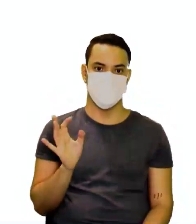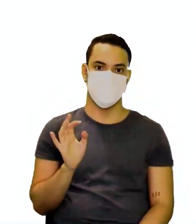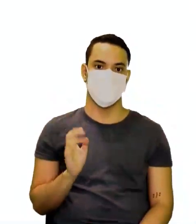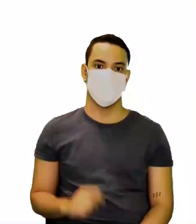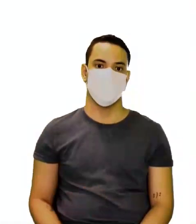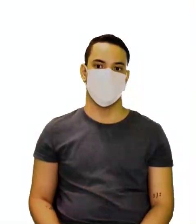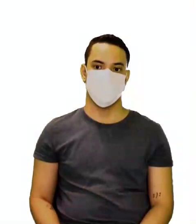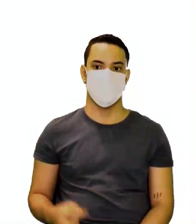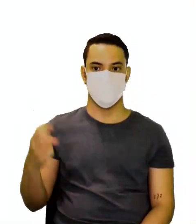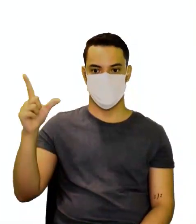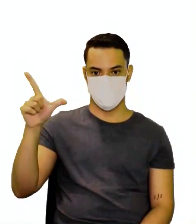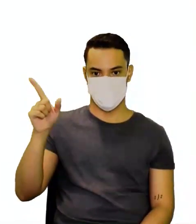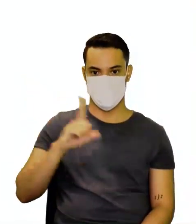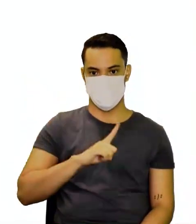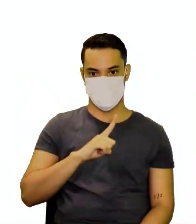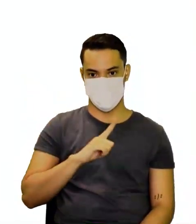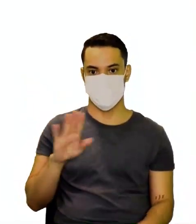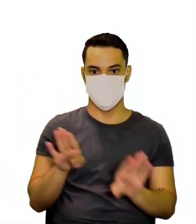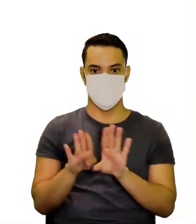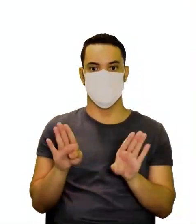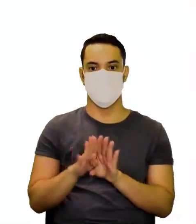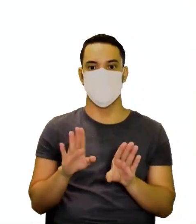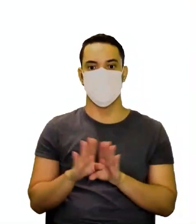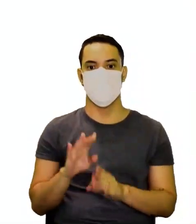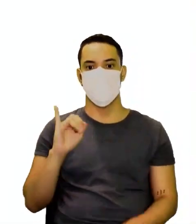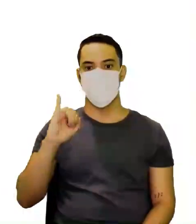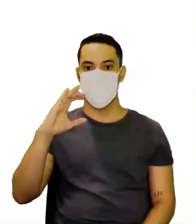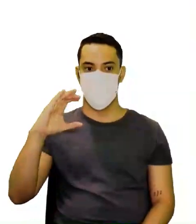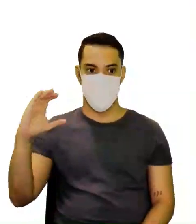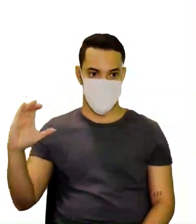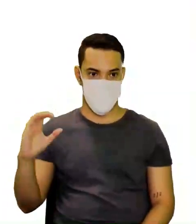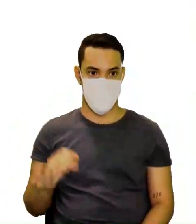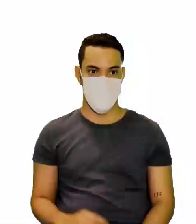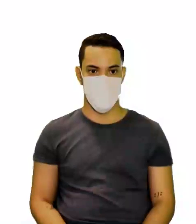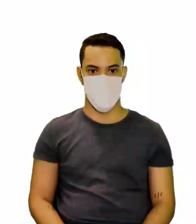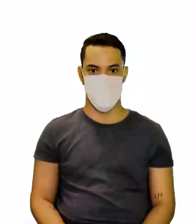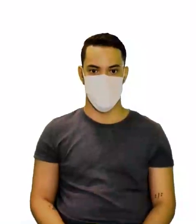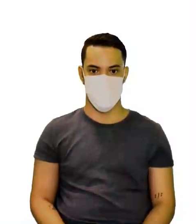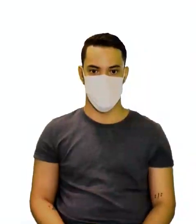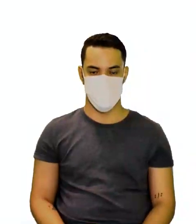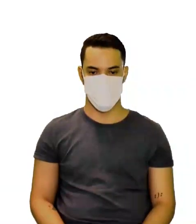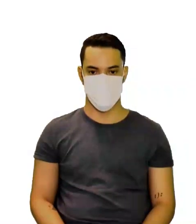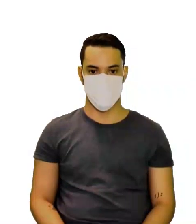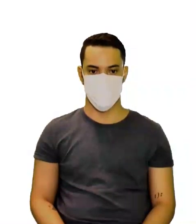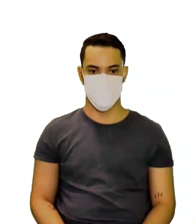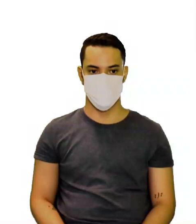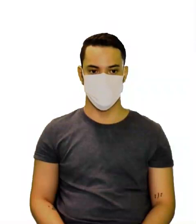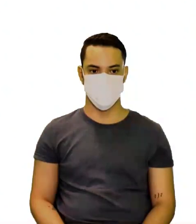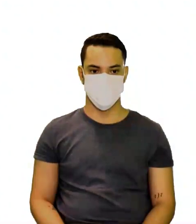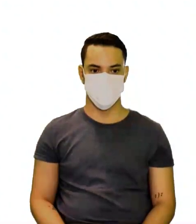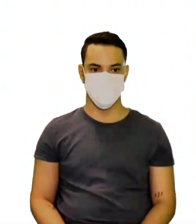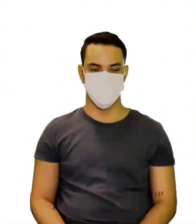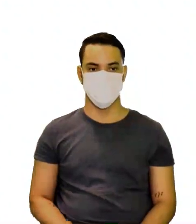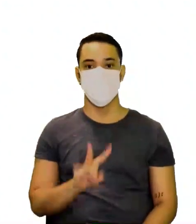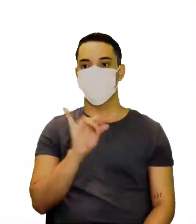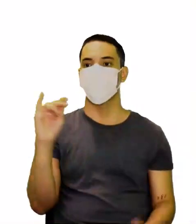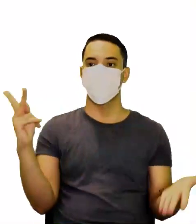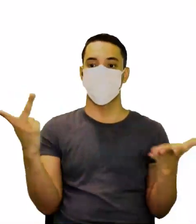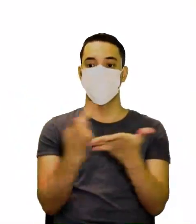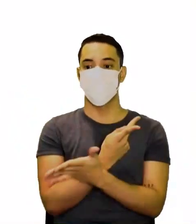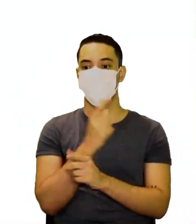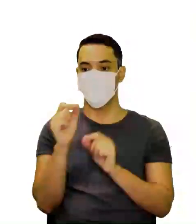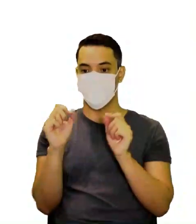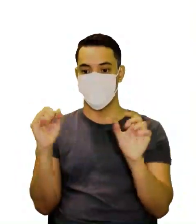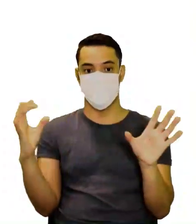fica aqui e aqui uma correntezinha de curto, né? Ok? Então, aqui o que vai acontecer?